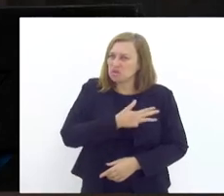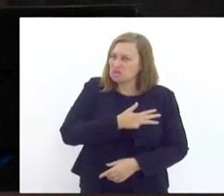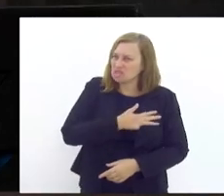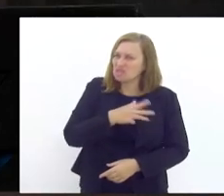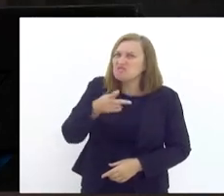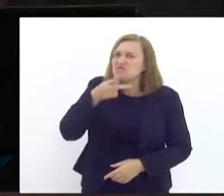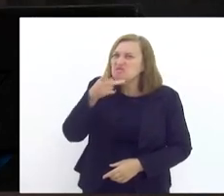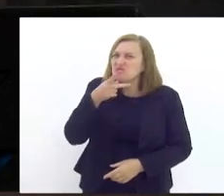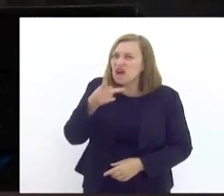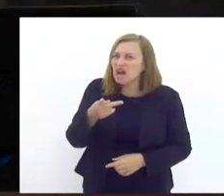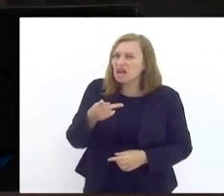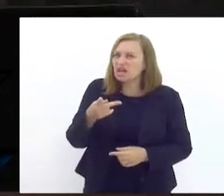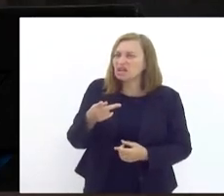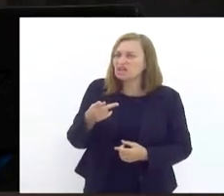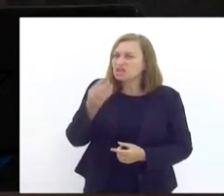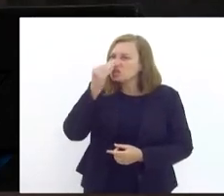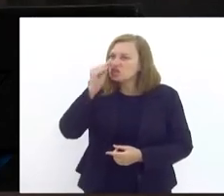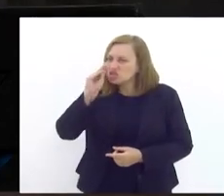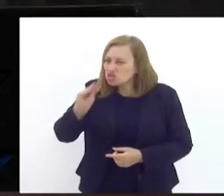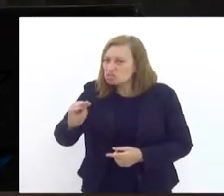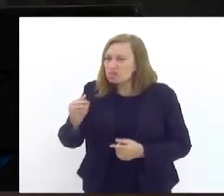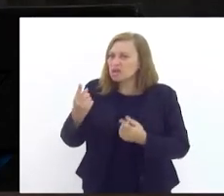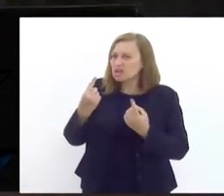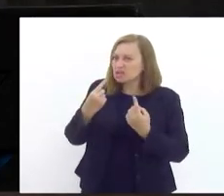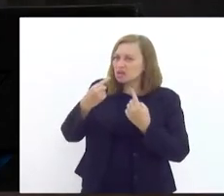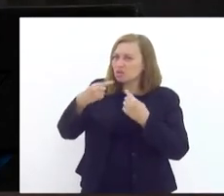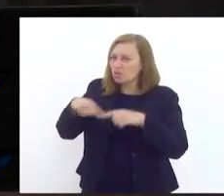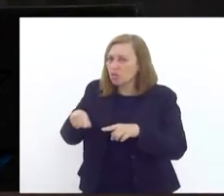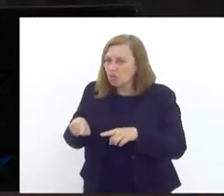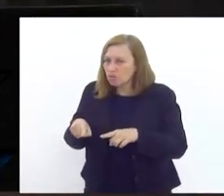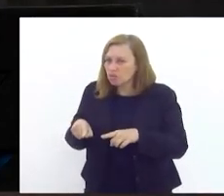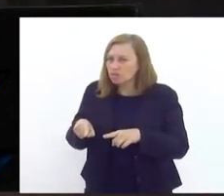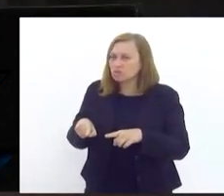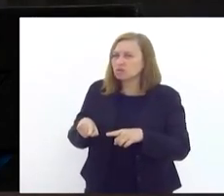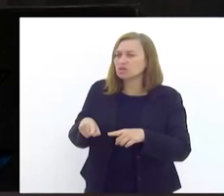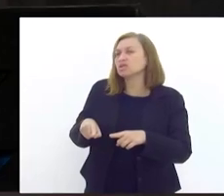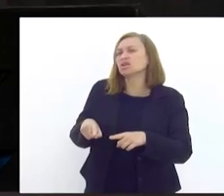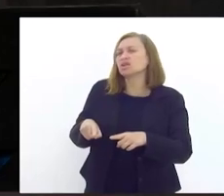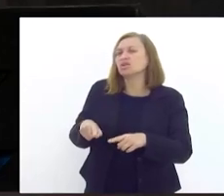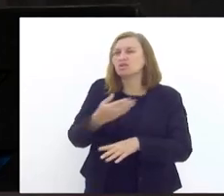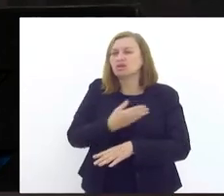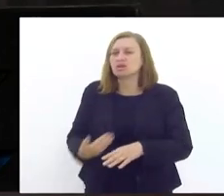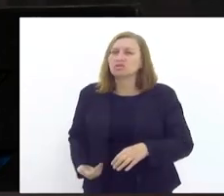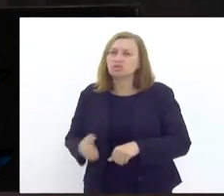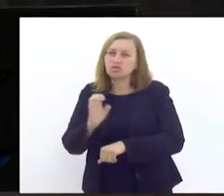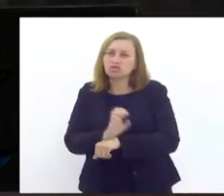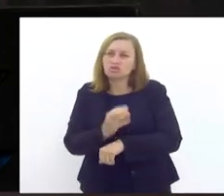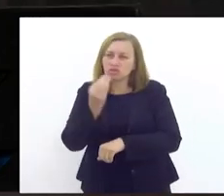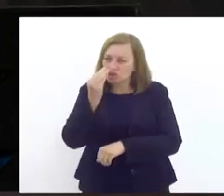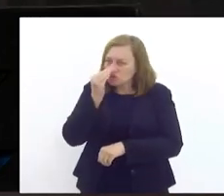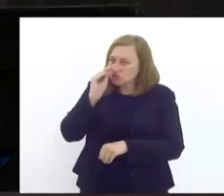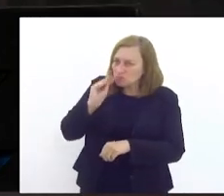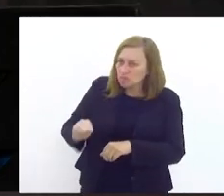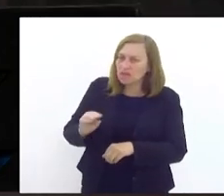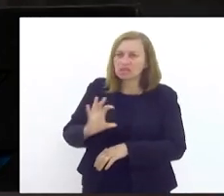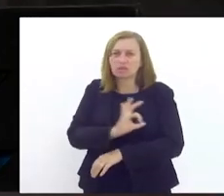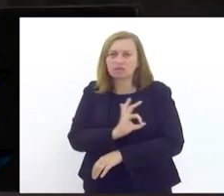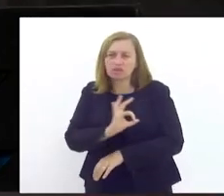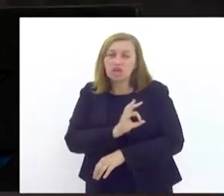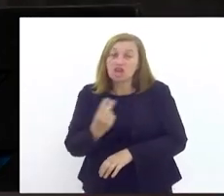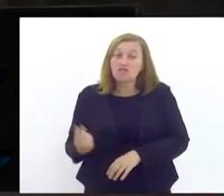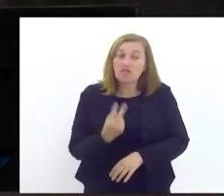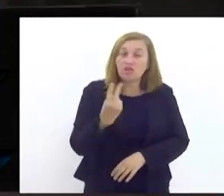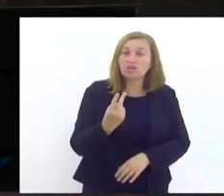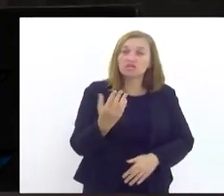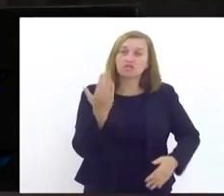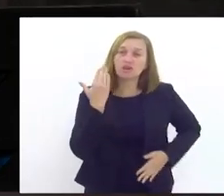fala o que quer falar ofende o governador do Estado ofende as forças de segurança valoriza o clima organizado os vagabundos